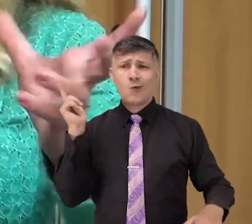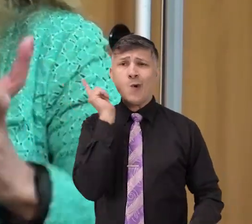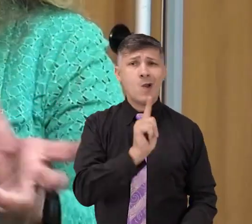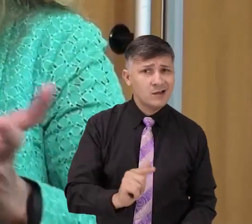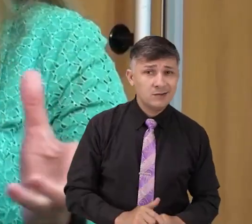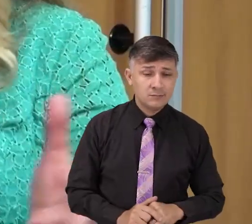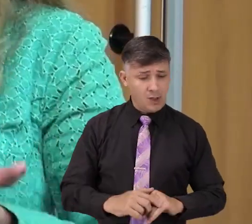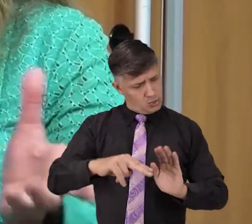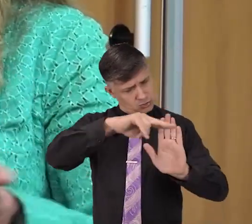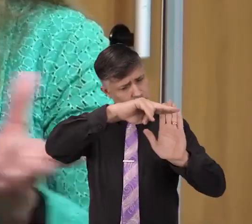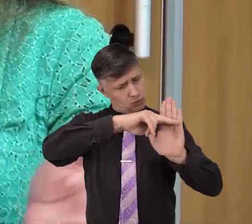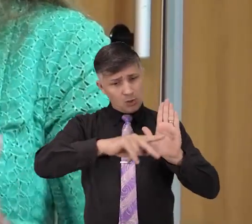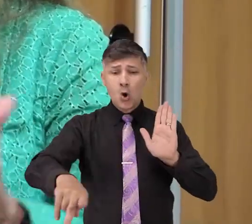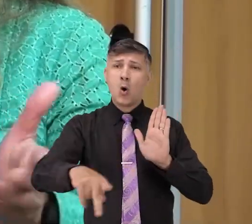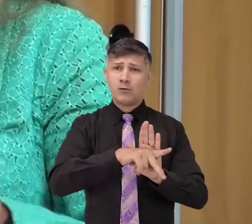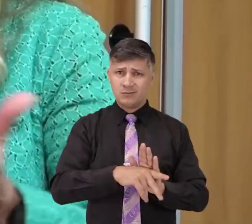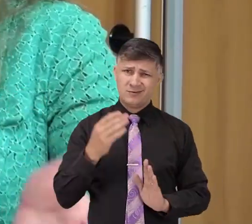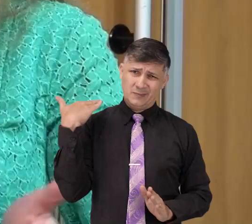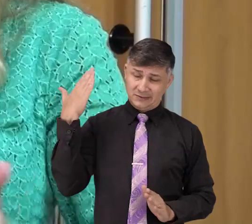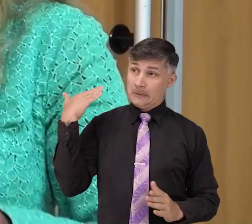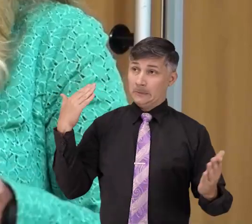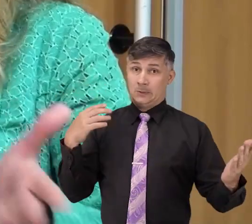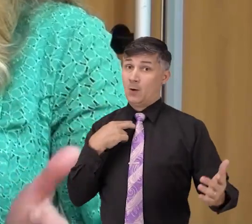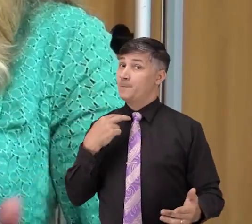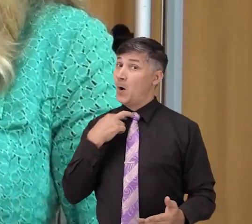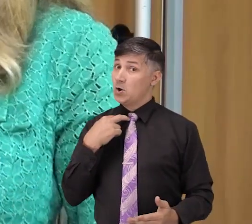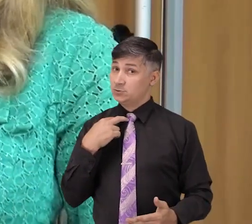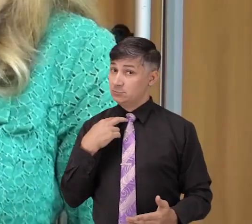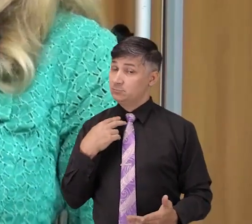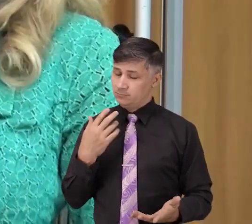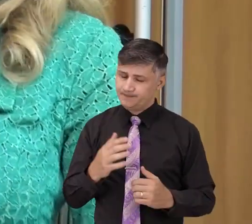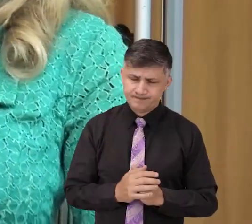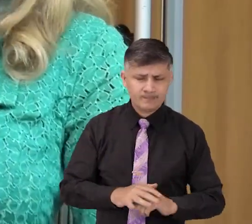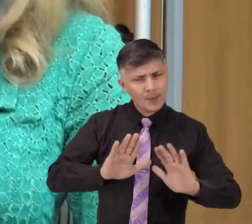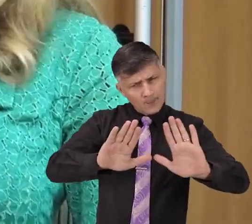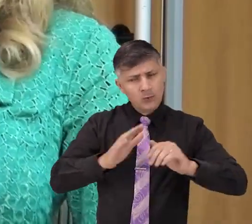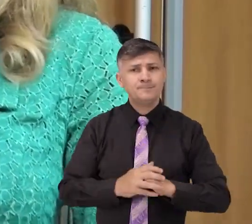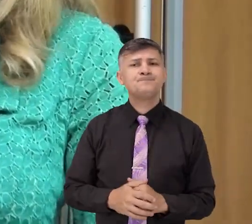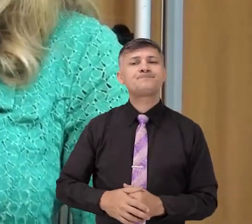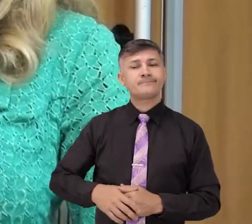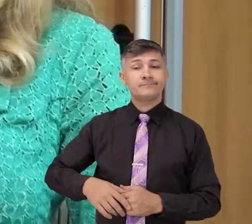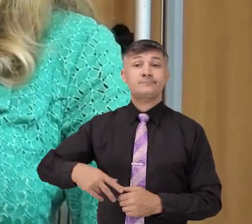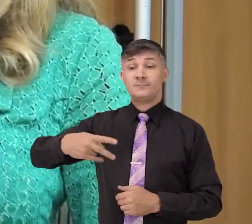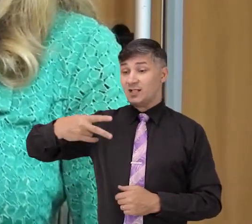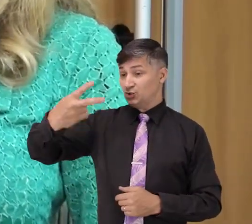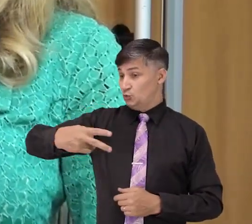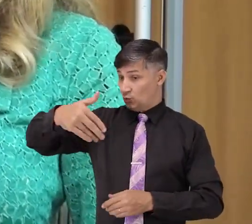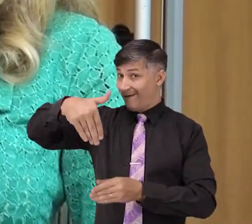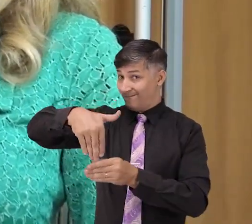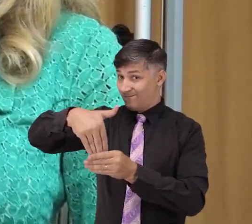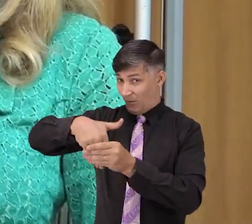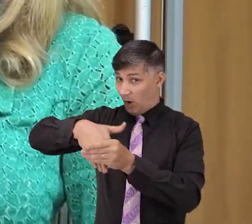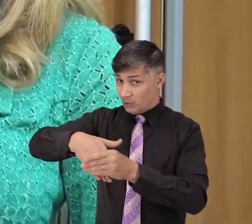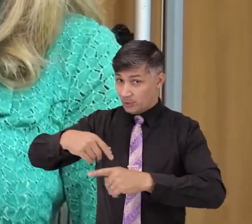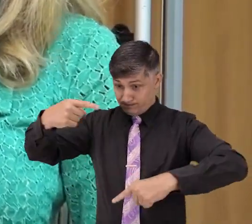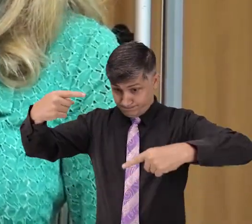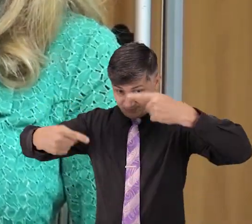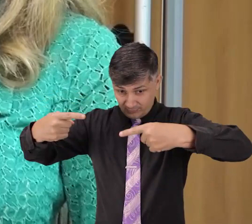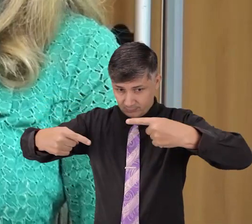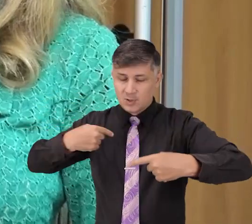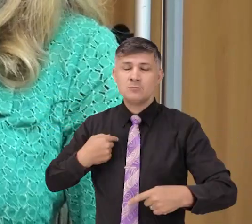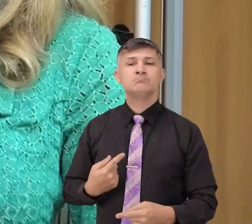uma normatização que era absurda, né? Isso não podia existir. Bom, mas então, na segunda disputa,